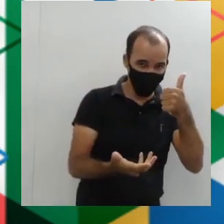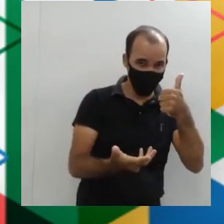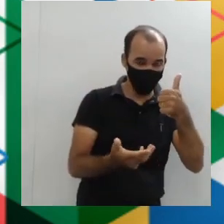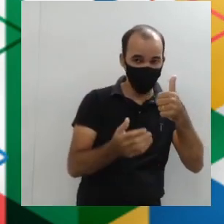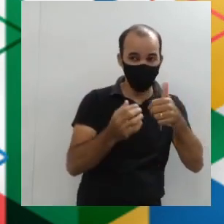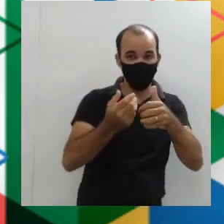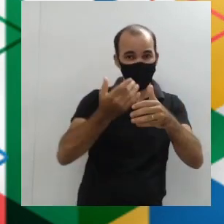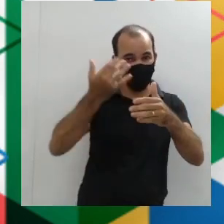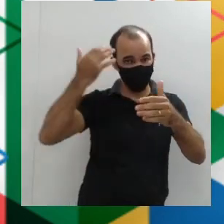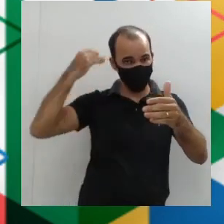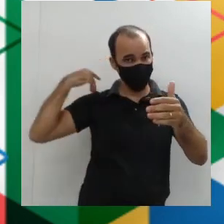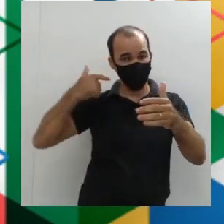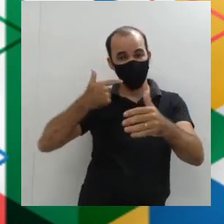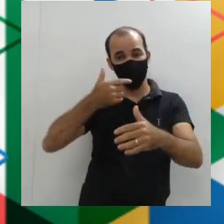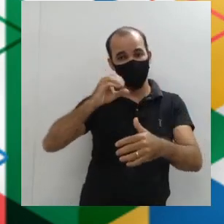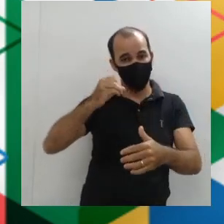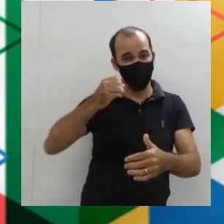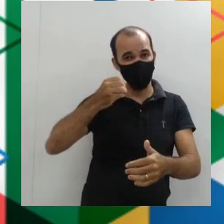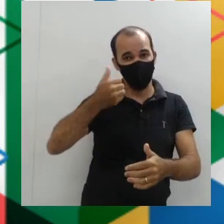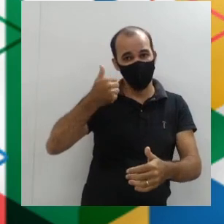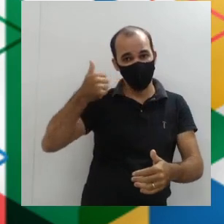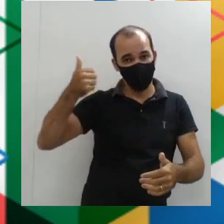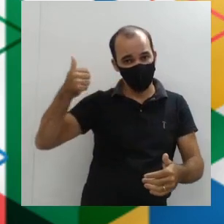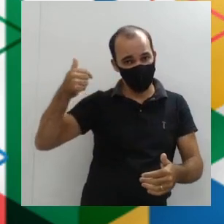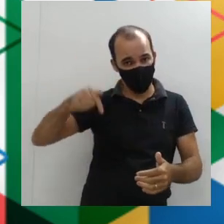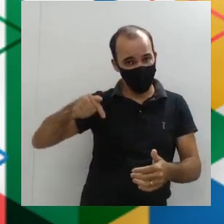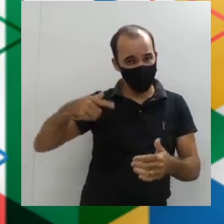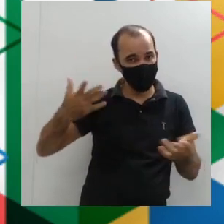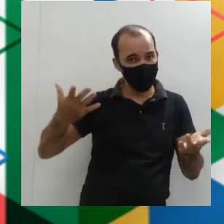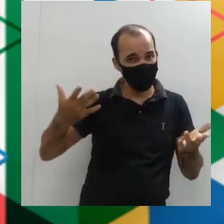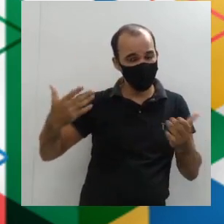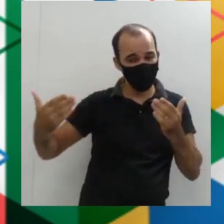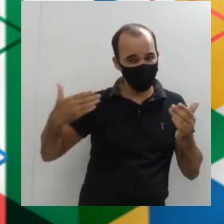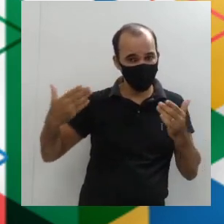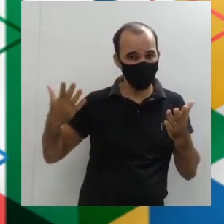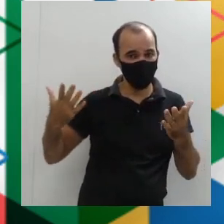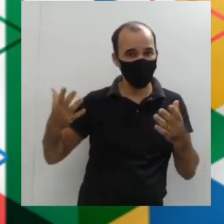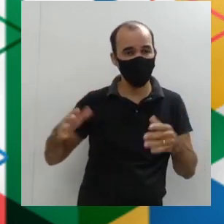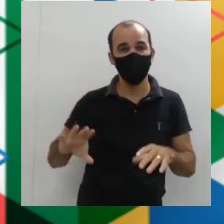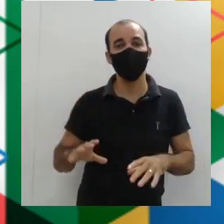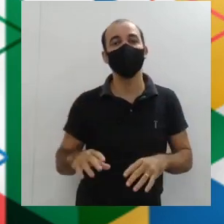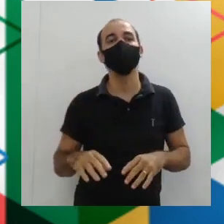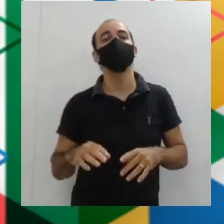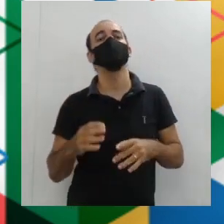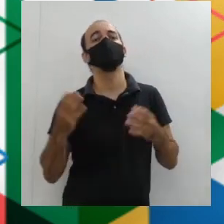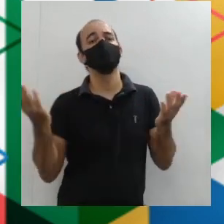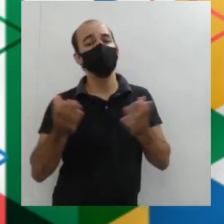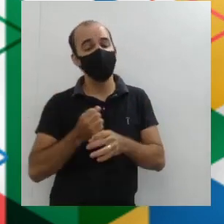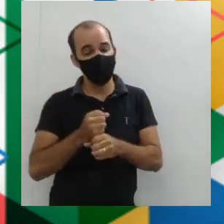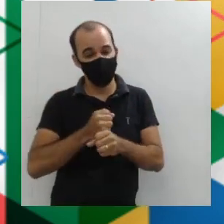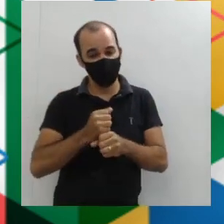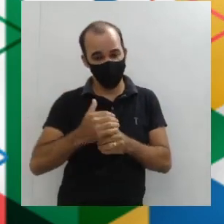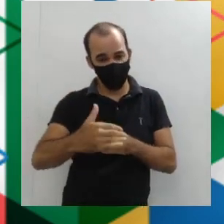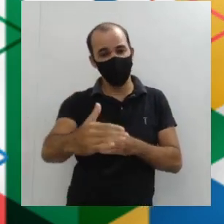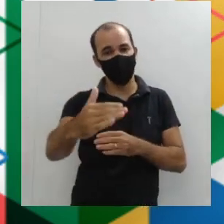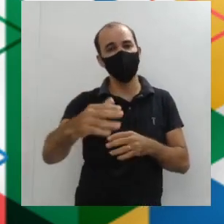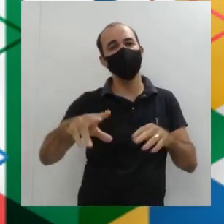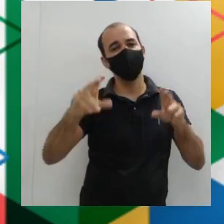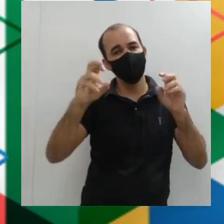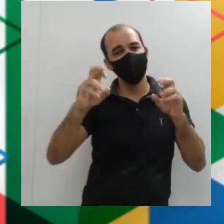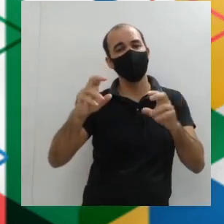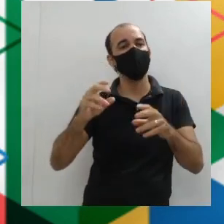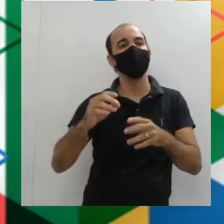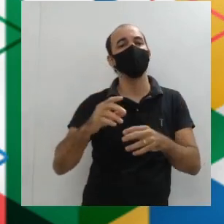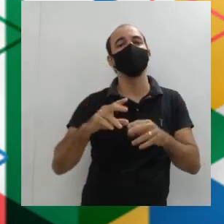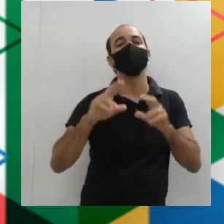2020 foi ressignificação. Mudar as nossas atitudes, mudar a nossa forma de pensar. A pandemia